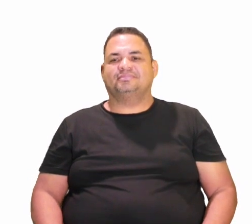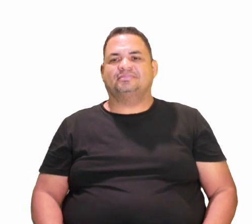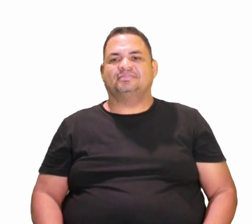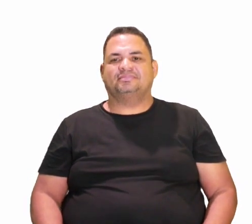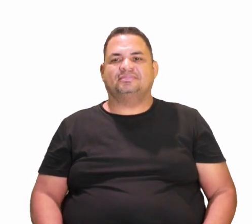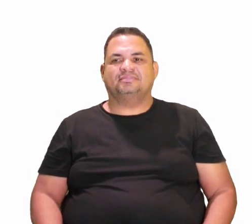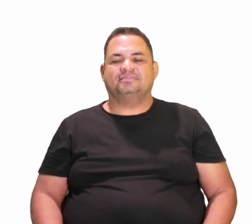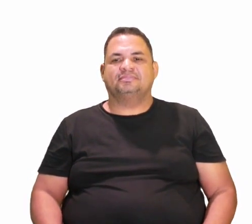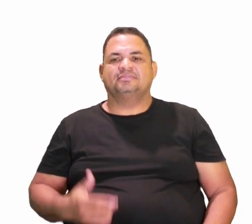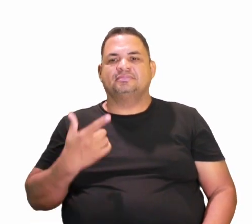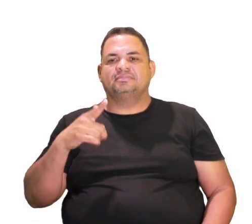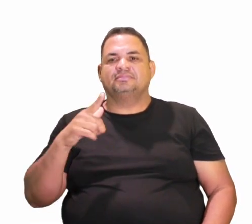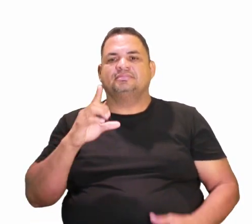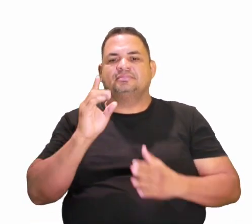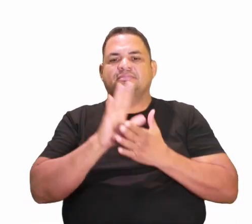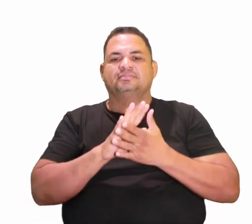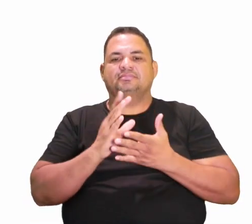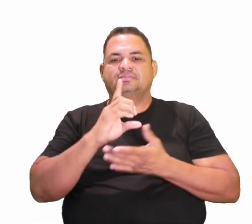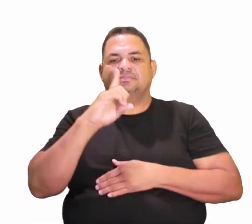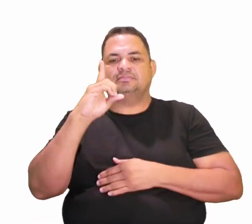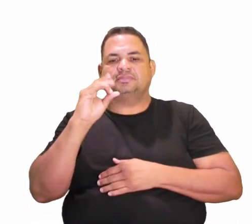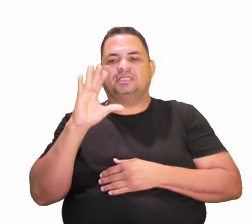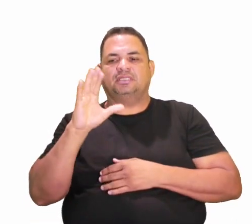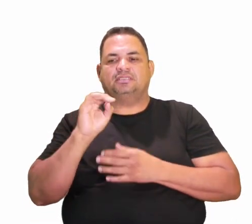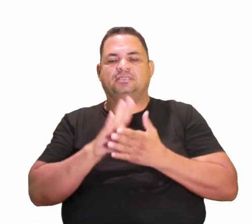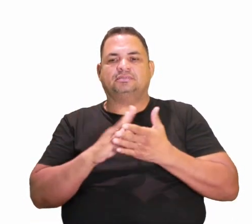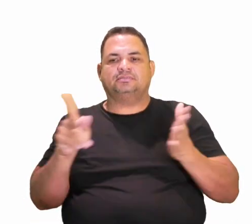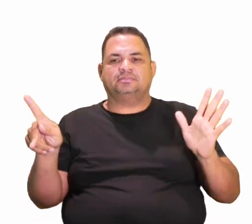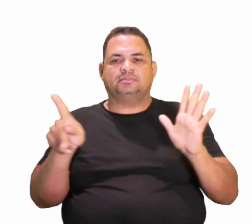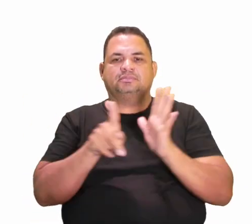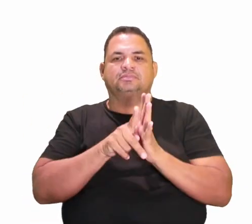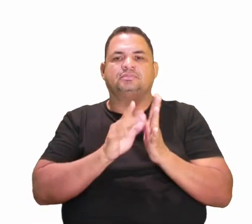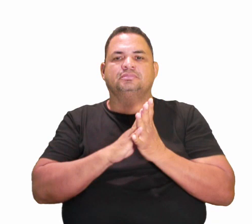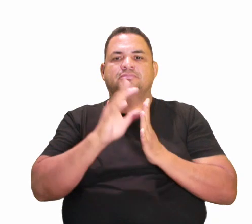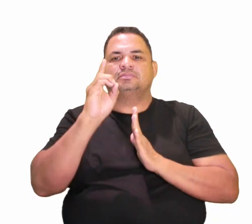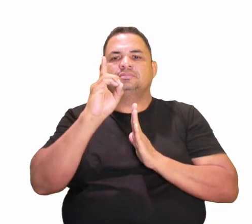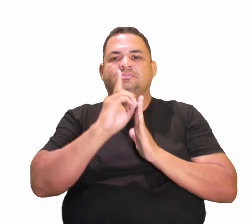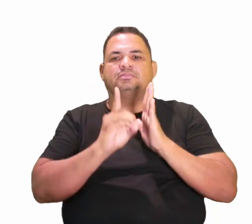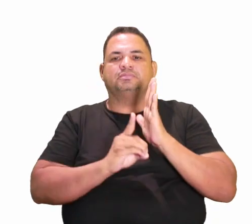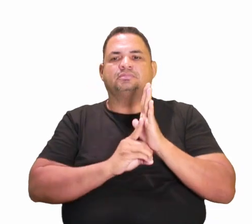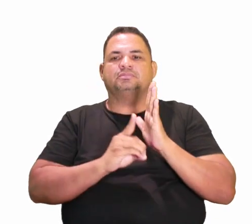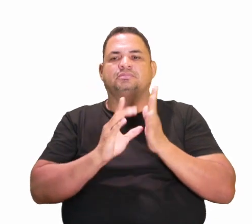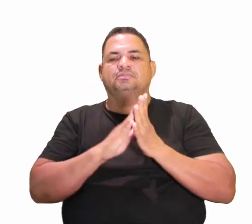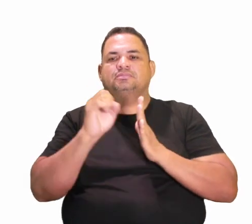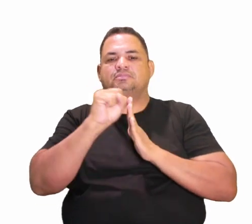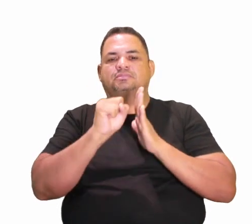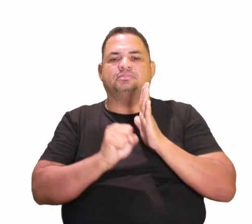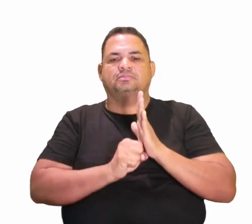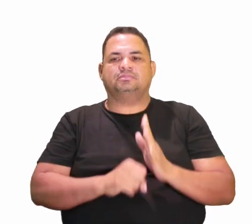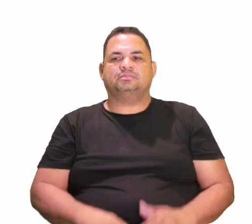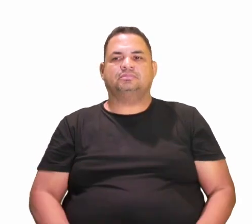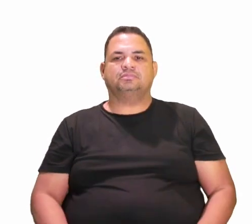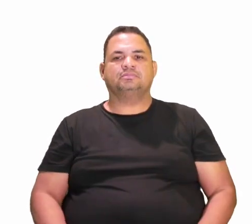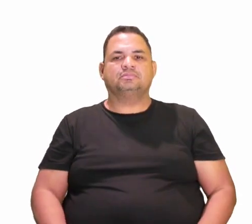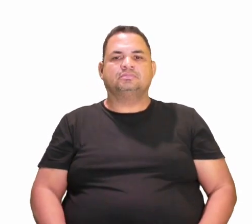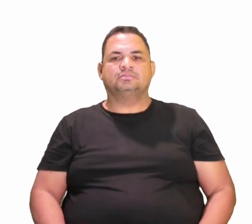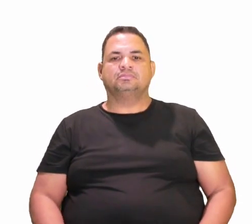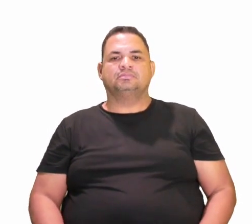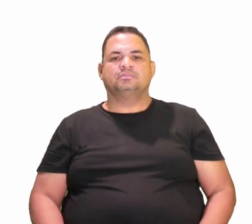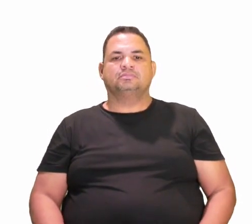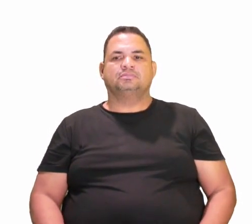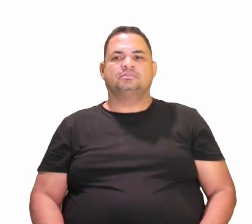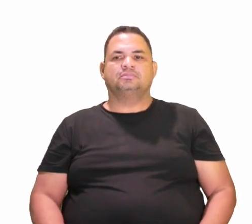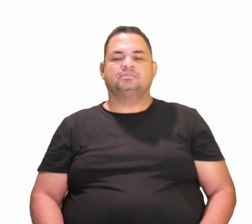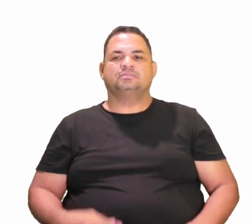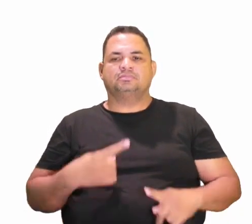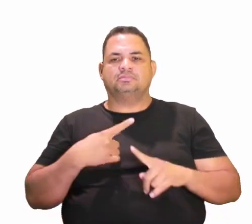separado. Não tem uma data específica aqui. Décadas e séculos. Muito bem? Colocou isso na cabeça, vai dar